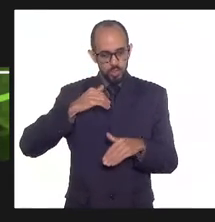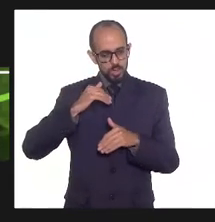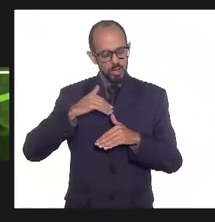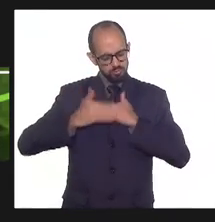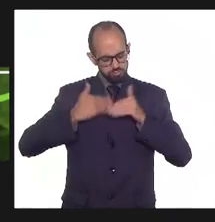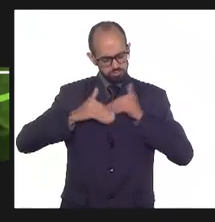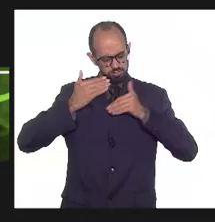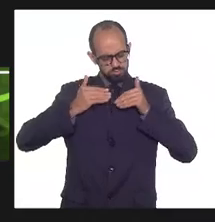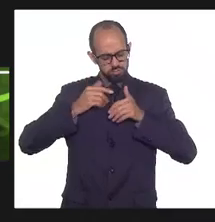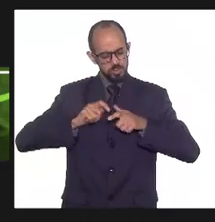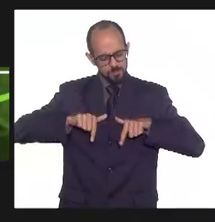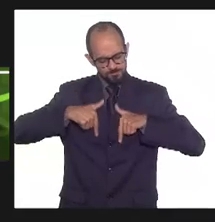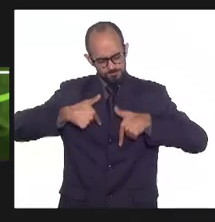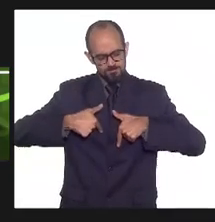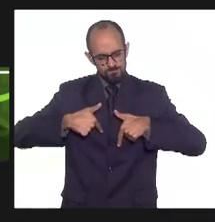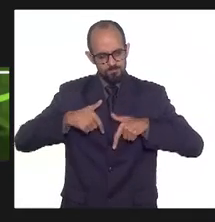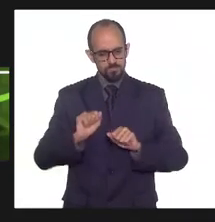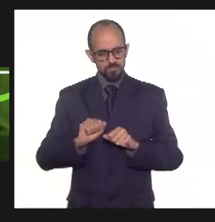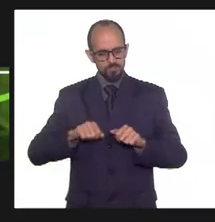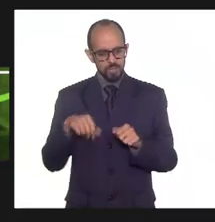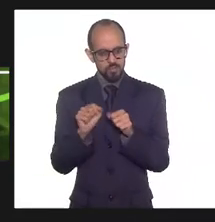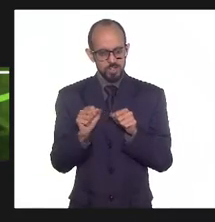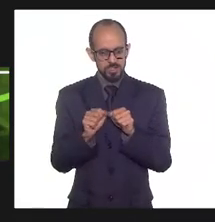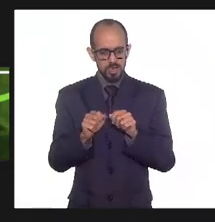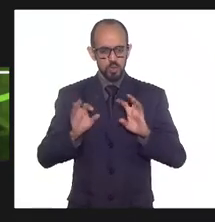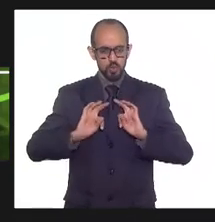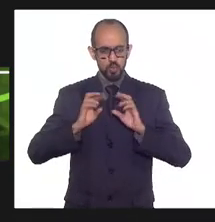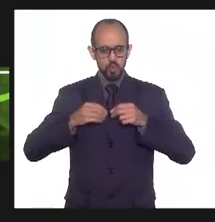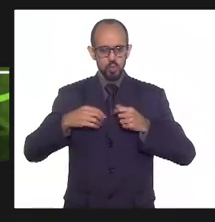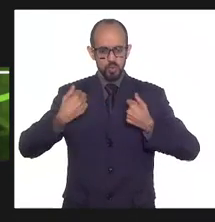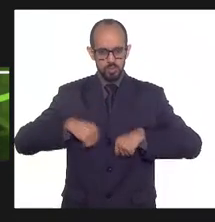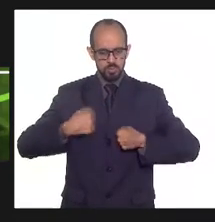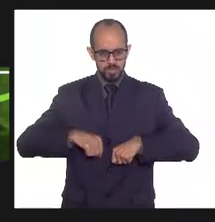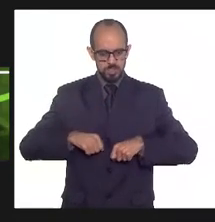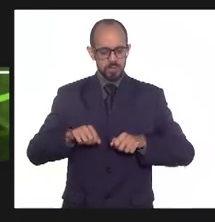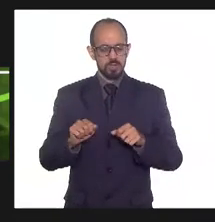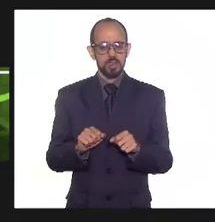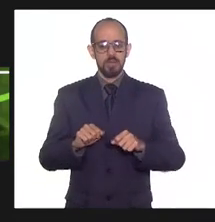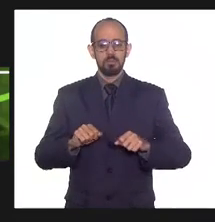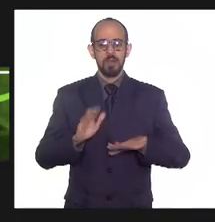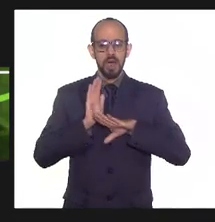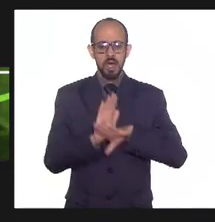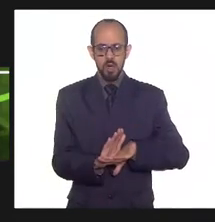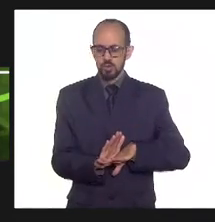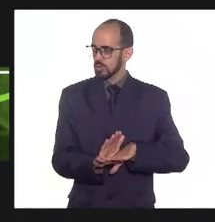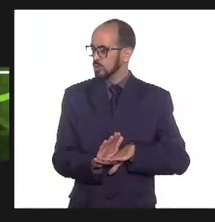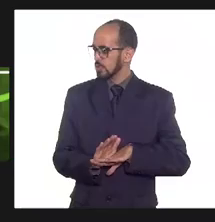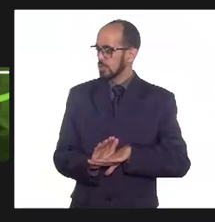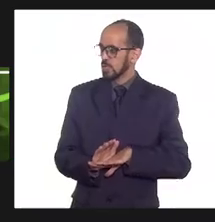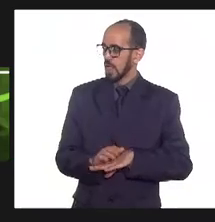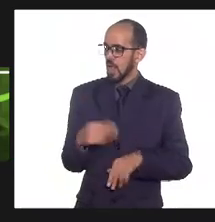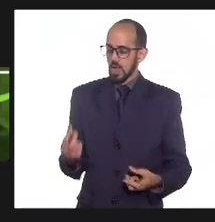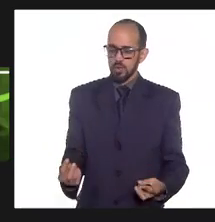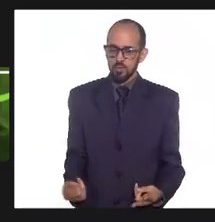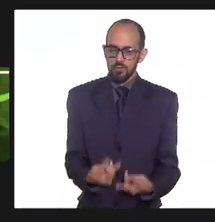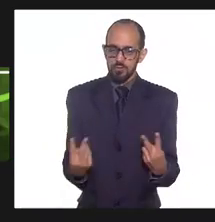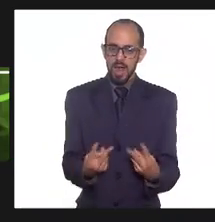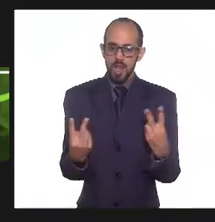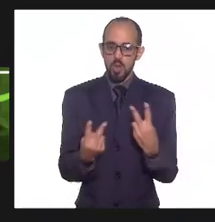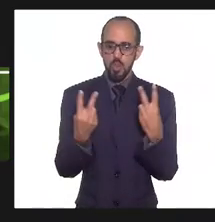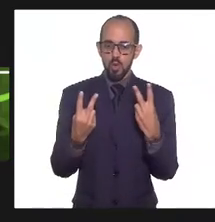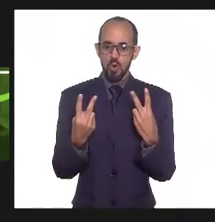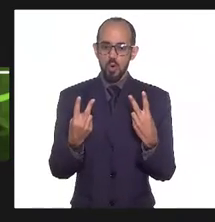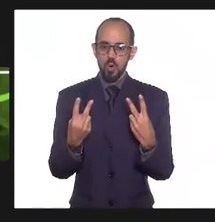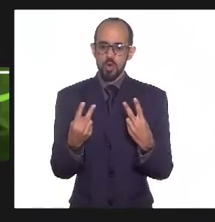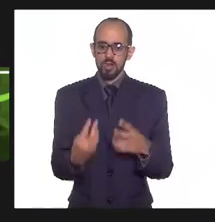desempenhando e se esforçando para fazer tudo aquilo que é possível em prol da valorização do